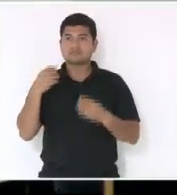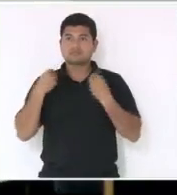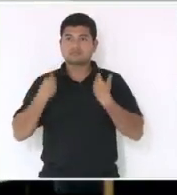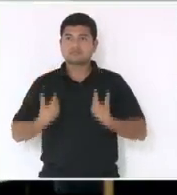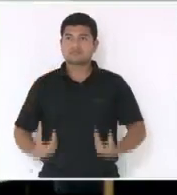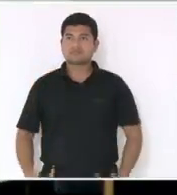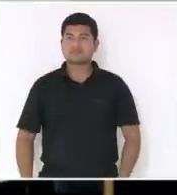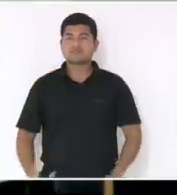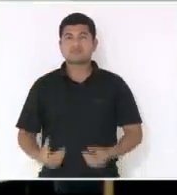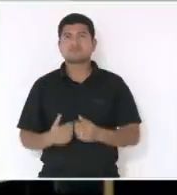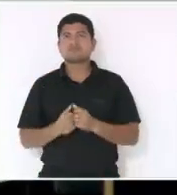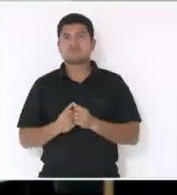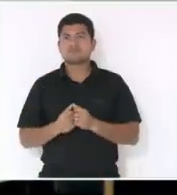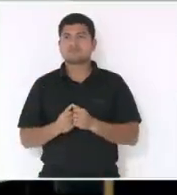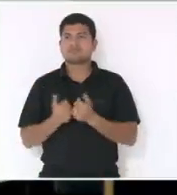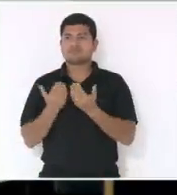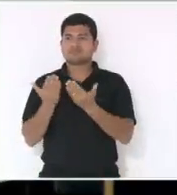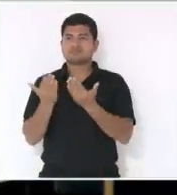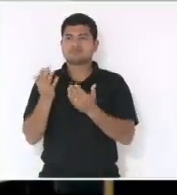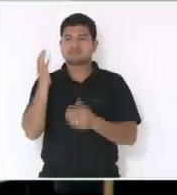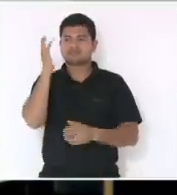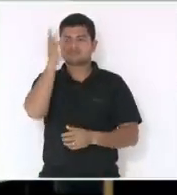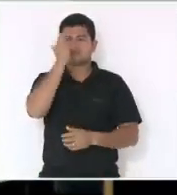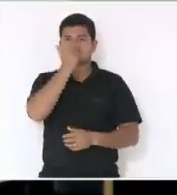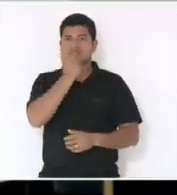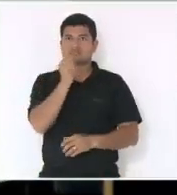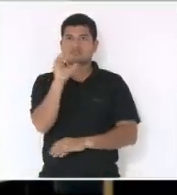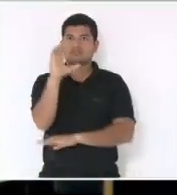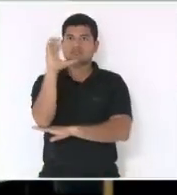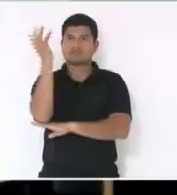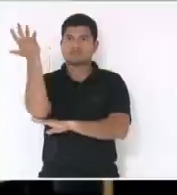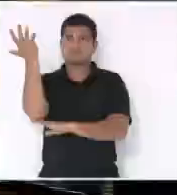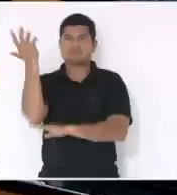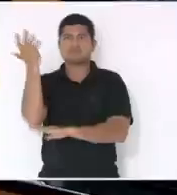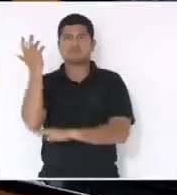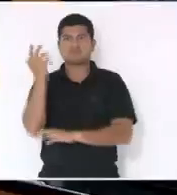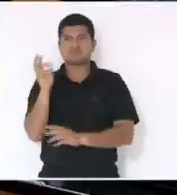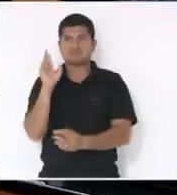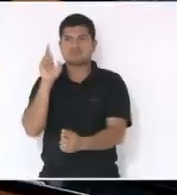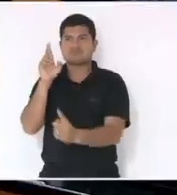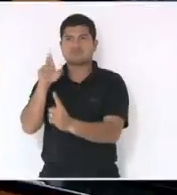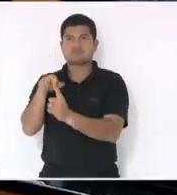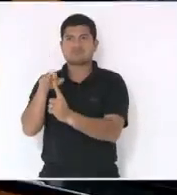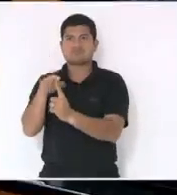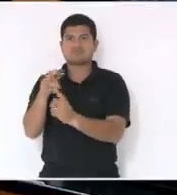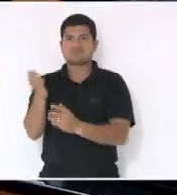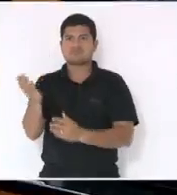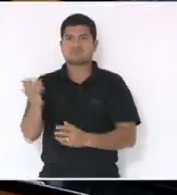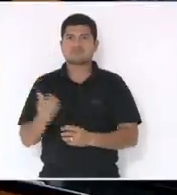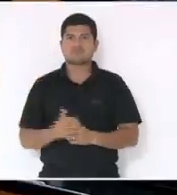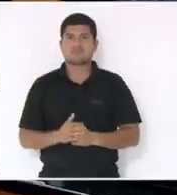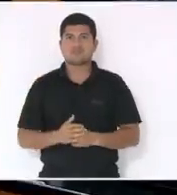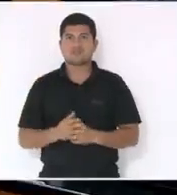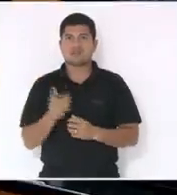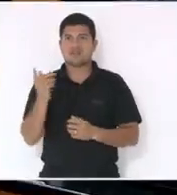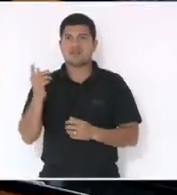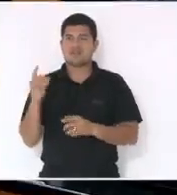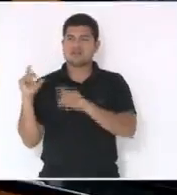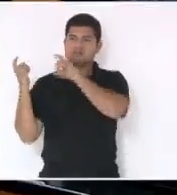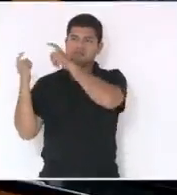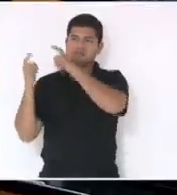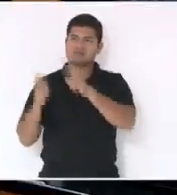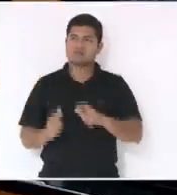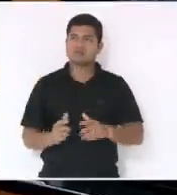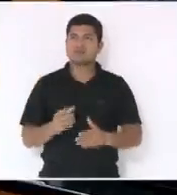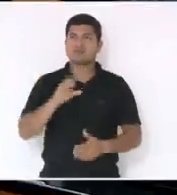à araucária. Então, elas estão aqui representando tudo que é a tradição da Serra Catarinense, essa tradição